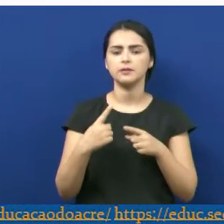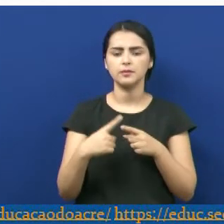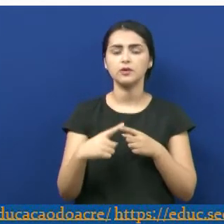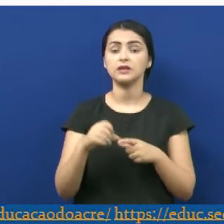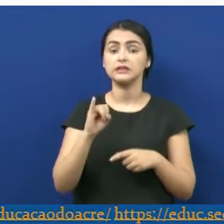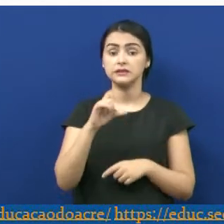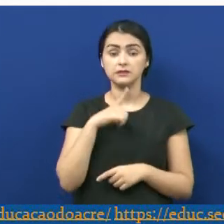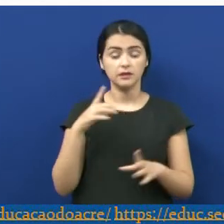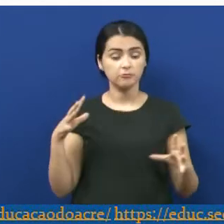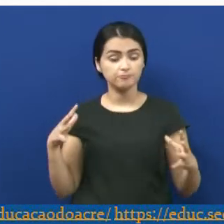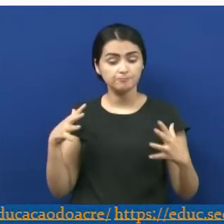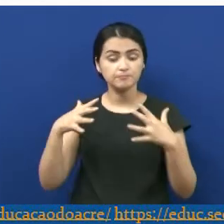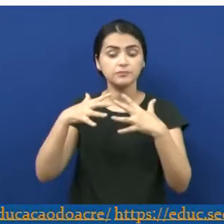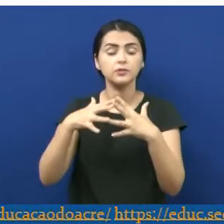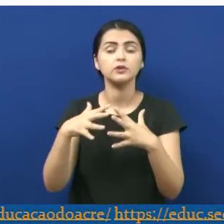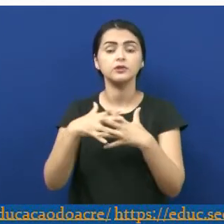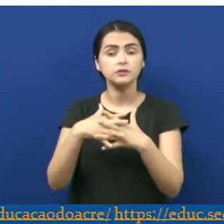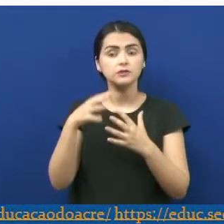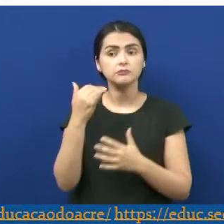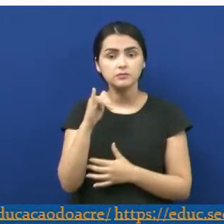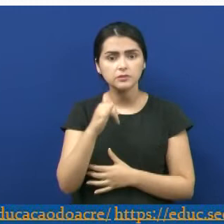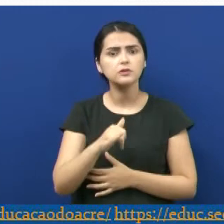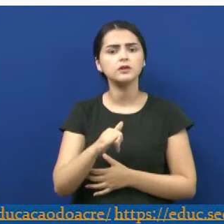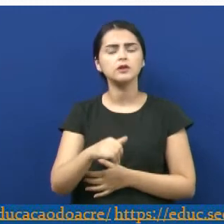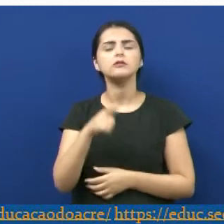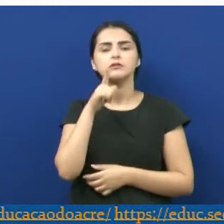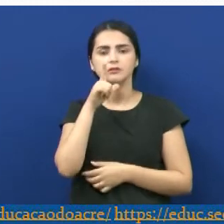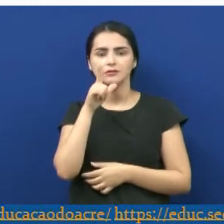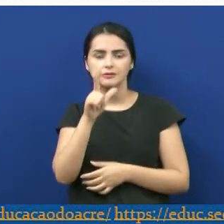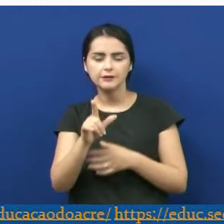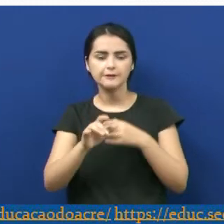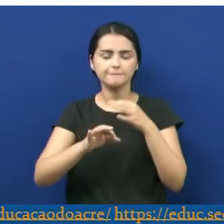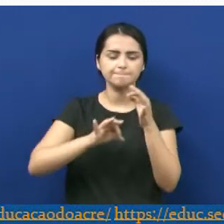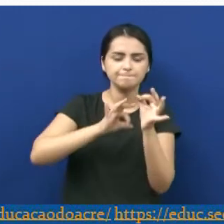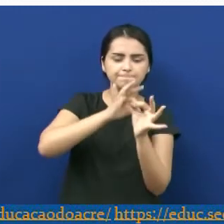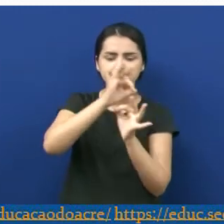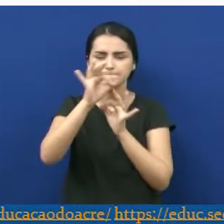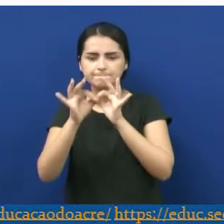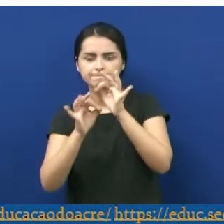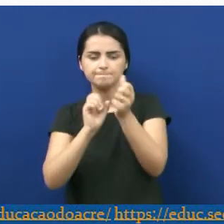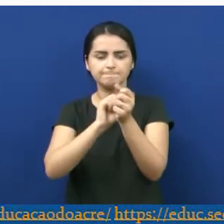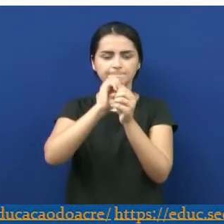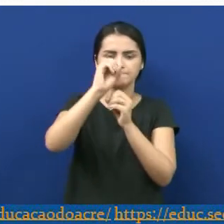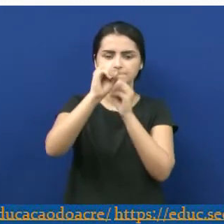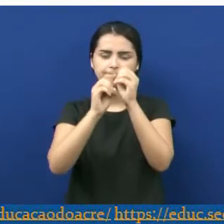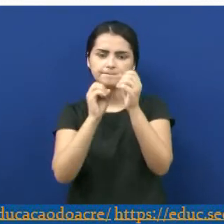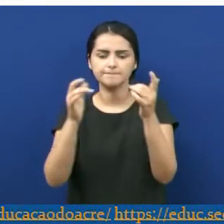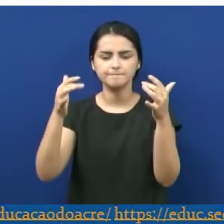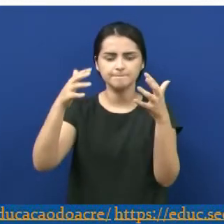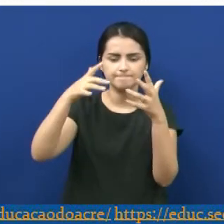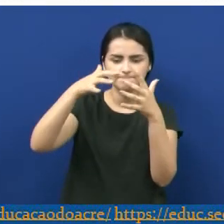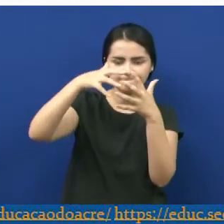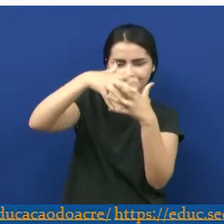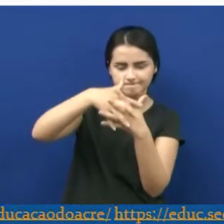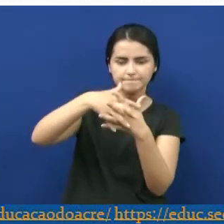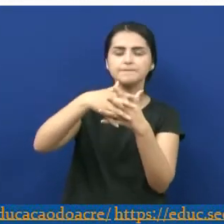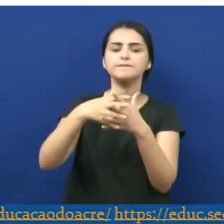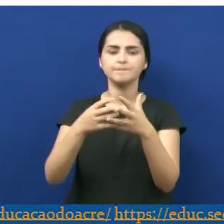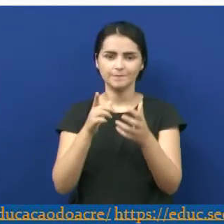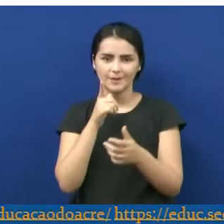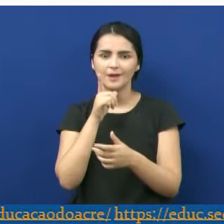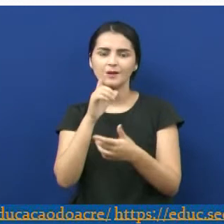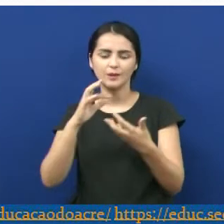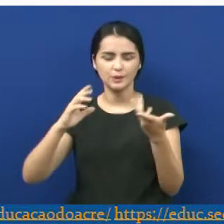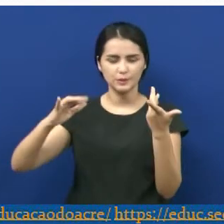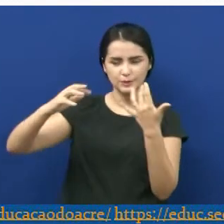substância iônica, ele sofre o processo de dissociação iônica e os íons que estão presentes naquela solução, eles vão conduzir